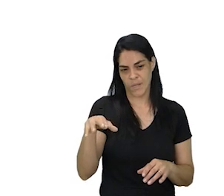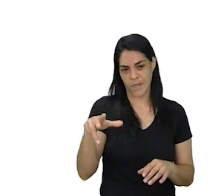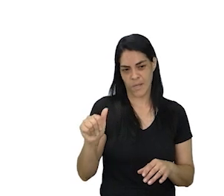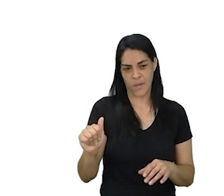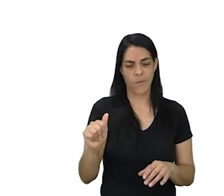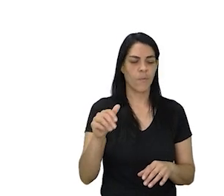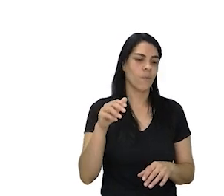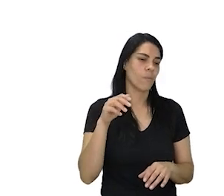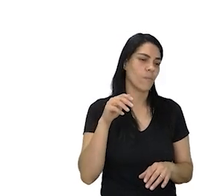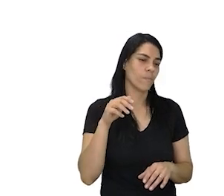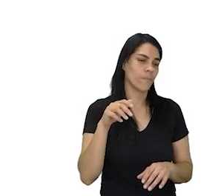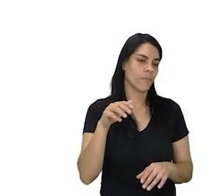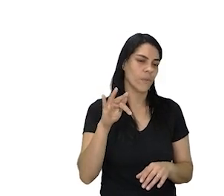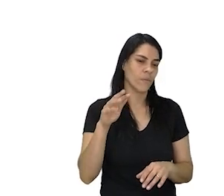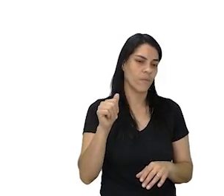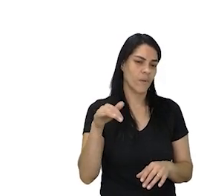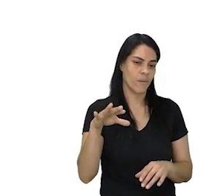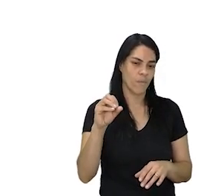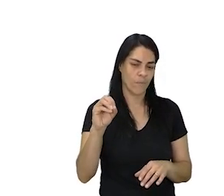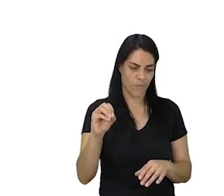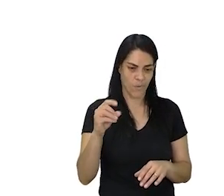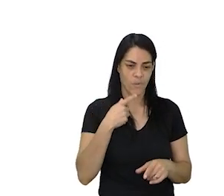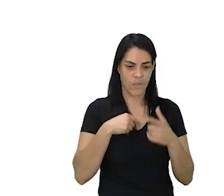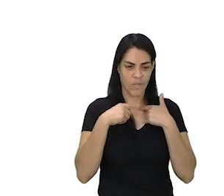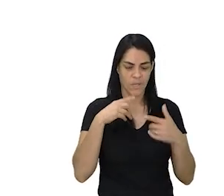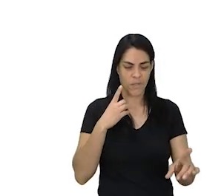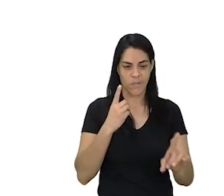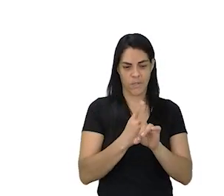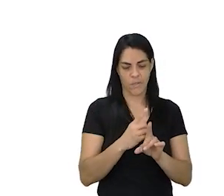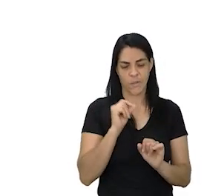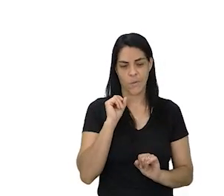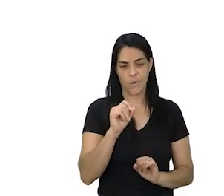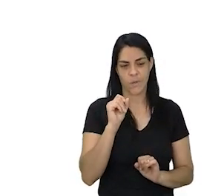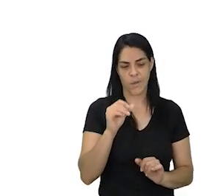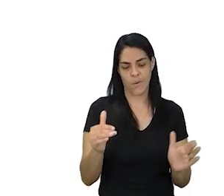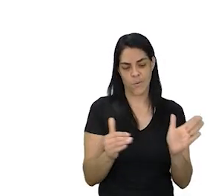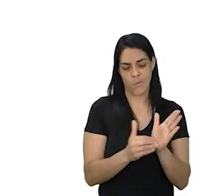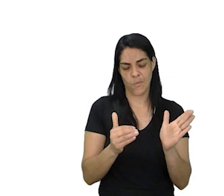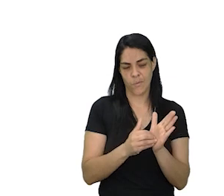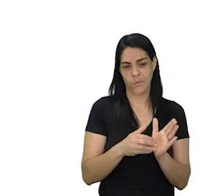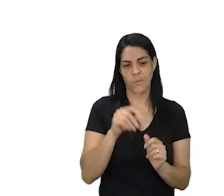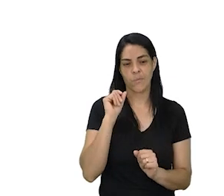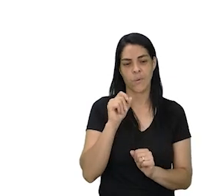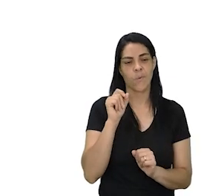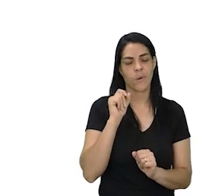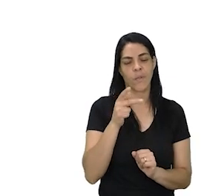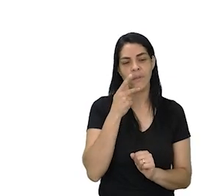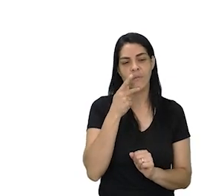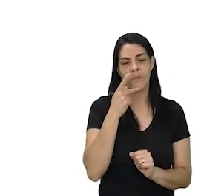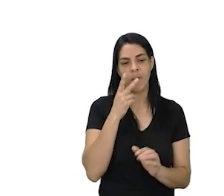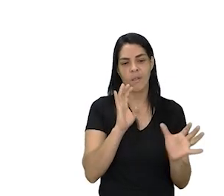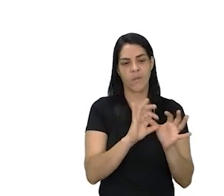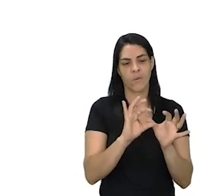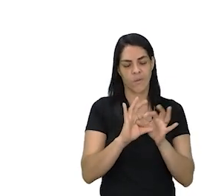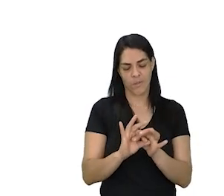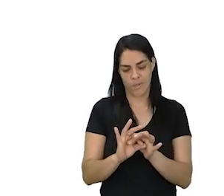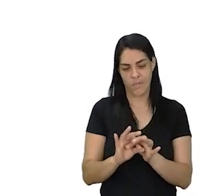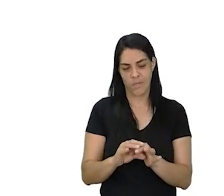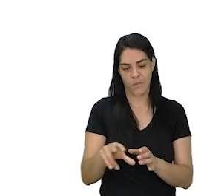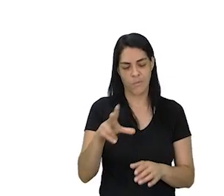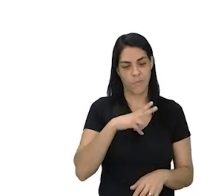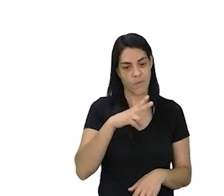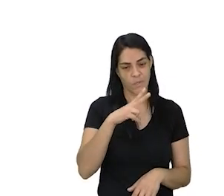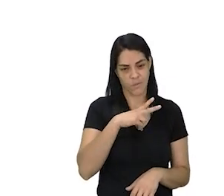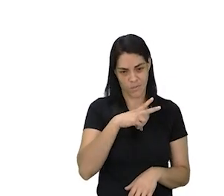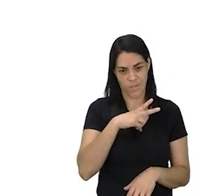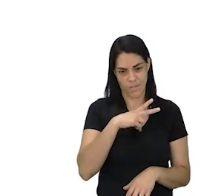desejam encontrar, né? E o último, que é a questão do nosso contexto pessoal, relacionado